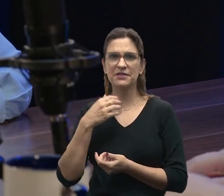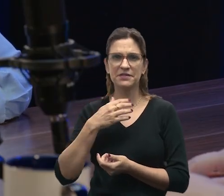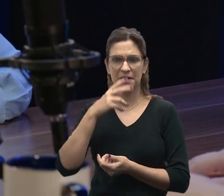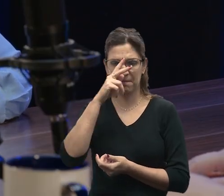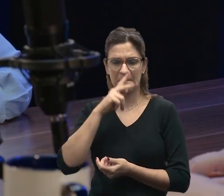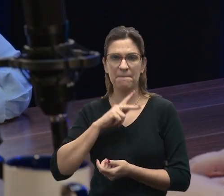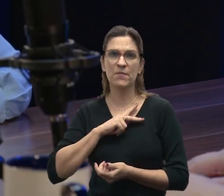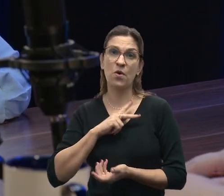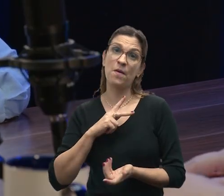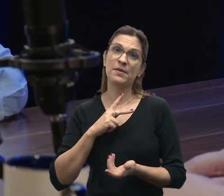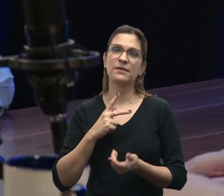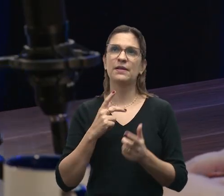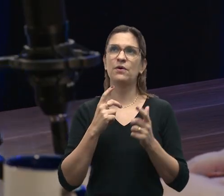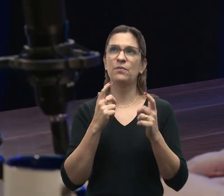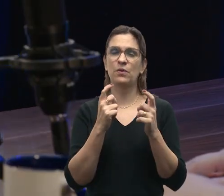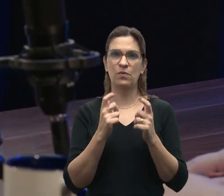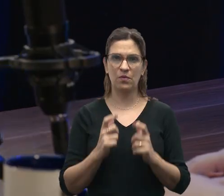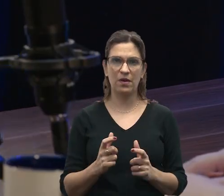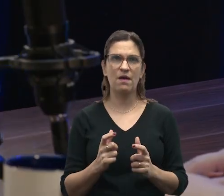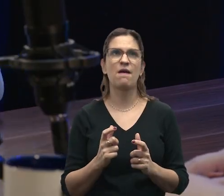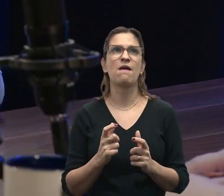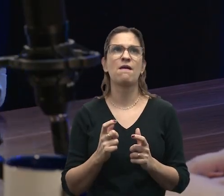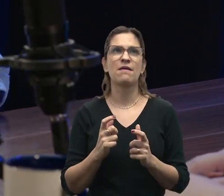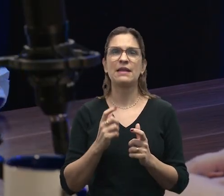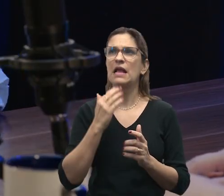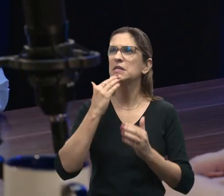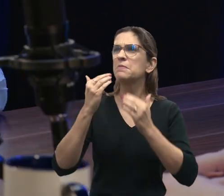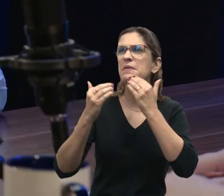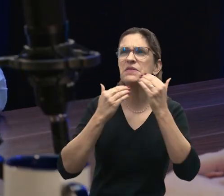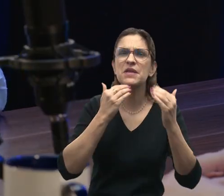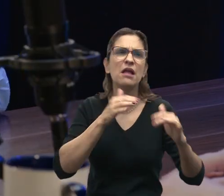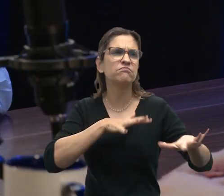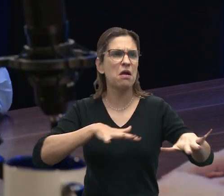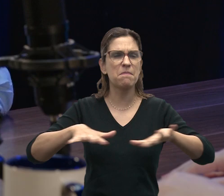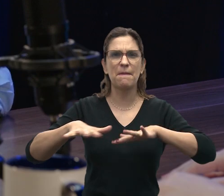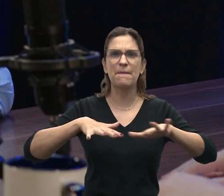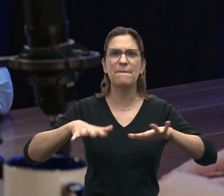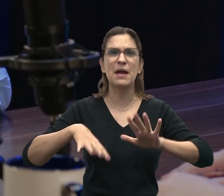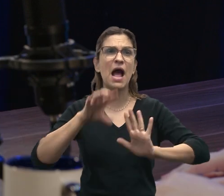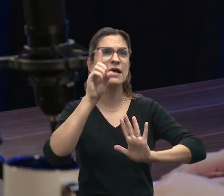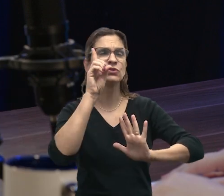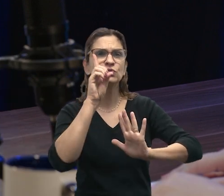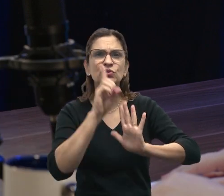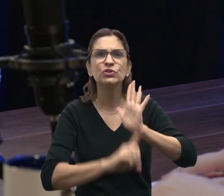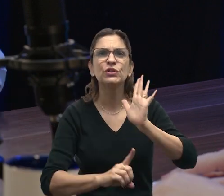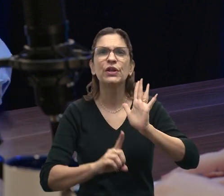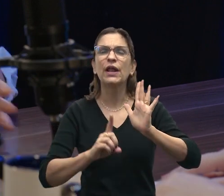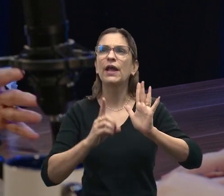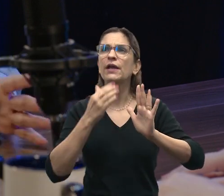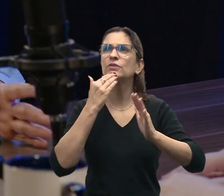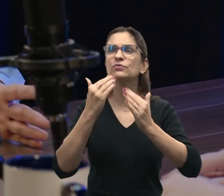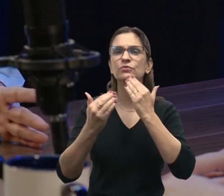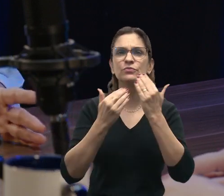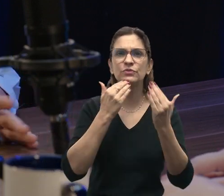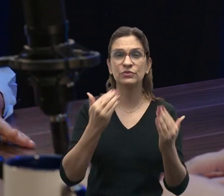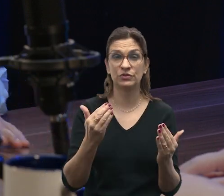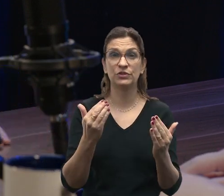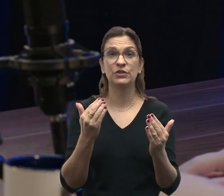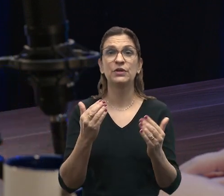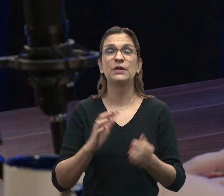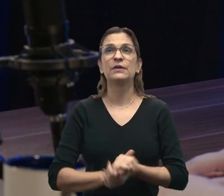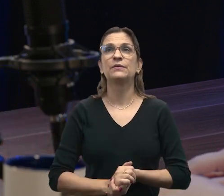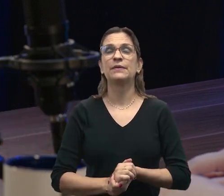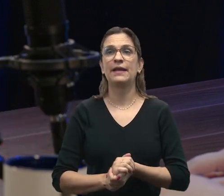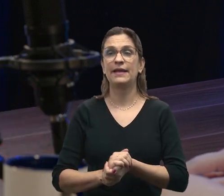num ambiente de reivindicação, de defesa de direitos, né, que é o ambiente da faculdade de Direito,